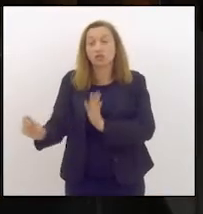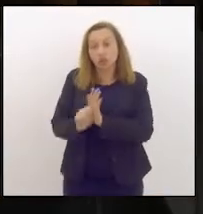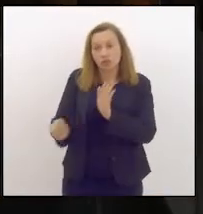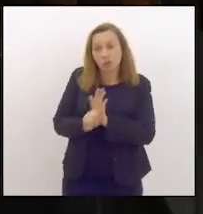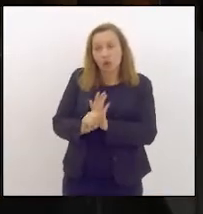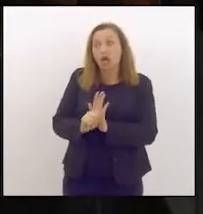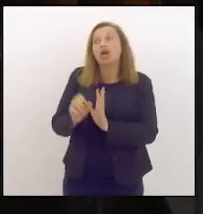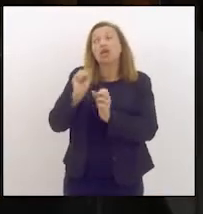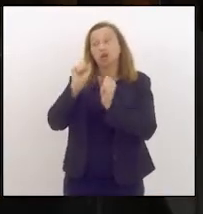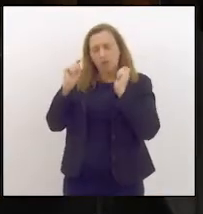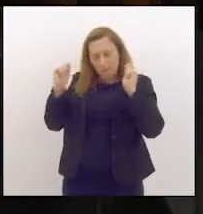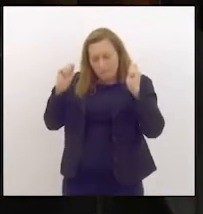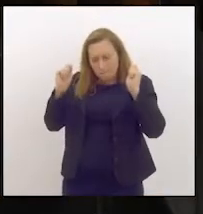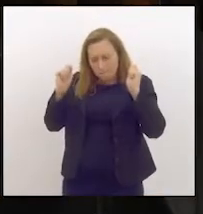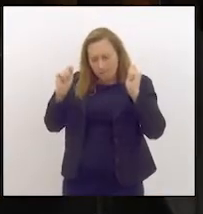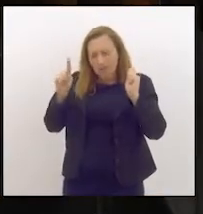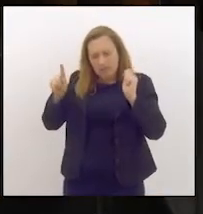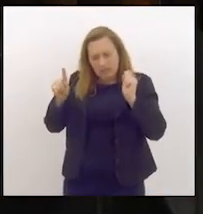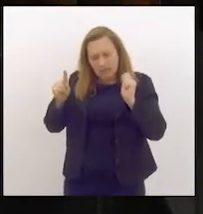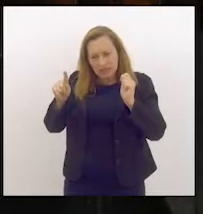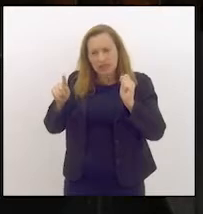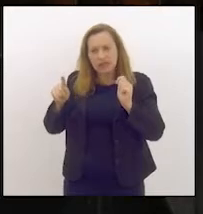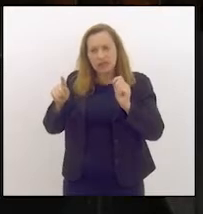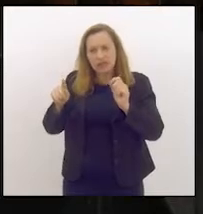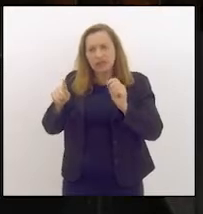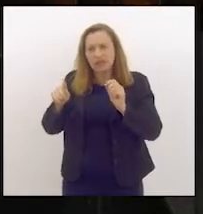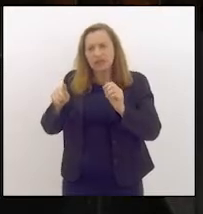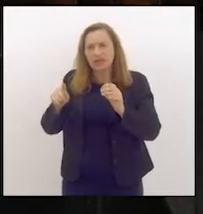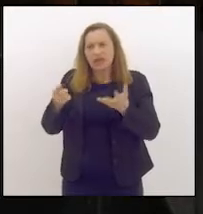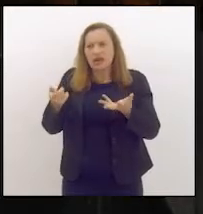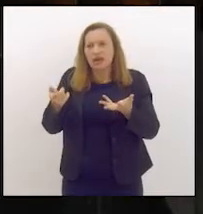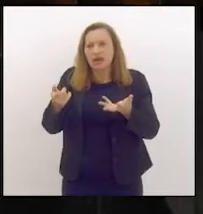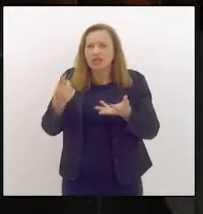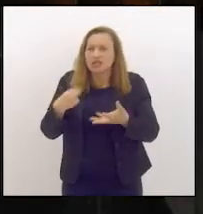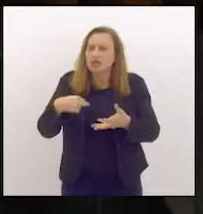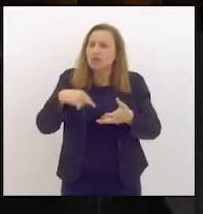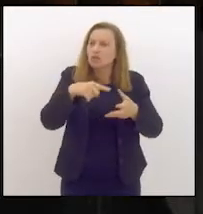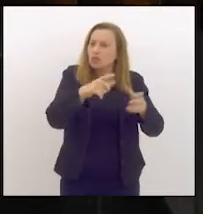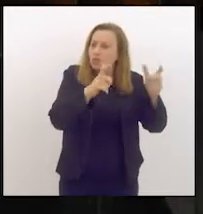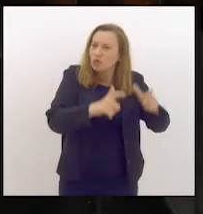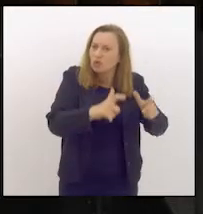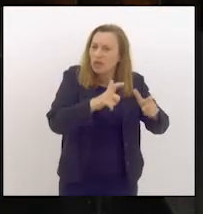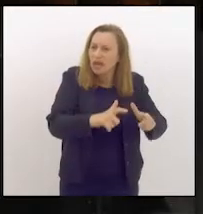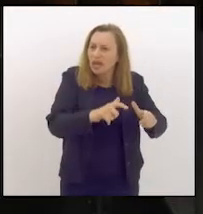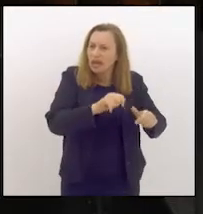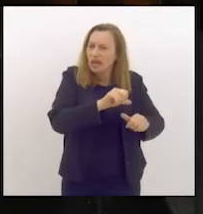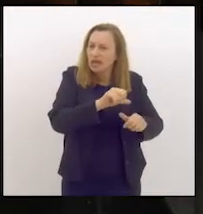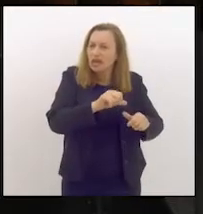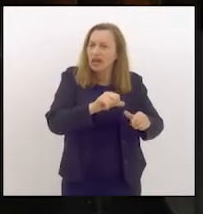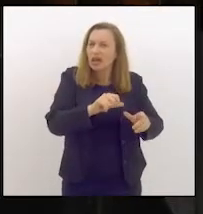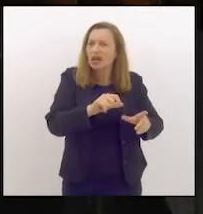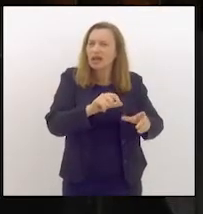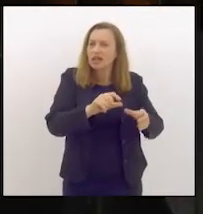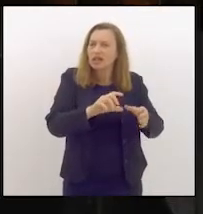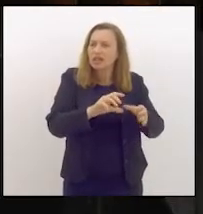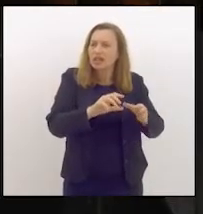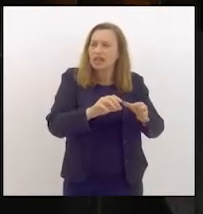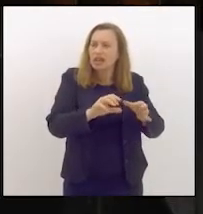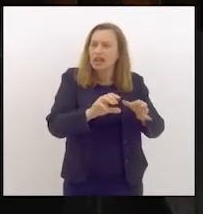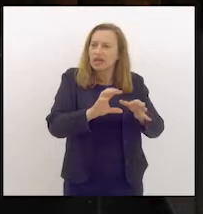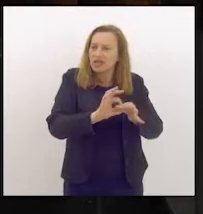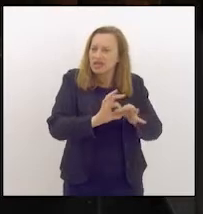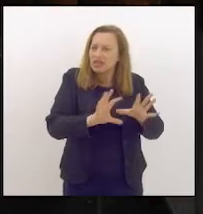espero eu que ele tenha ido para um centro de reabilitação e de preferência